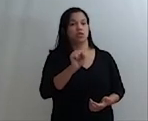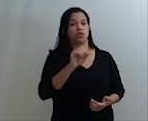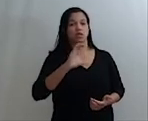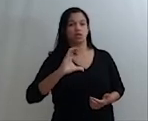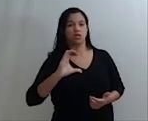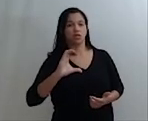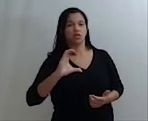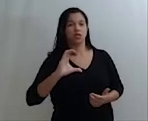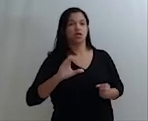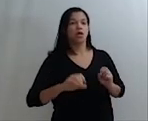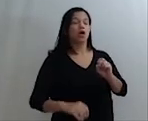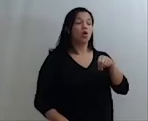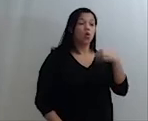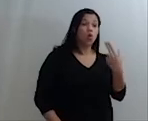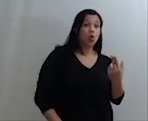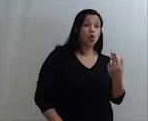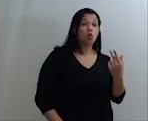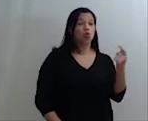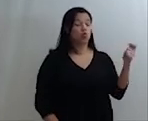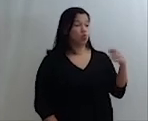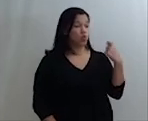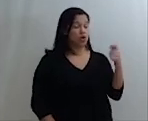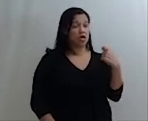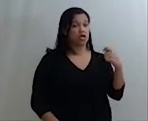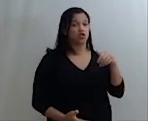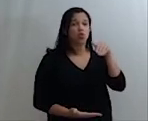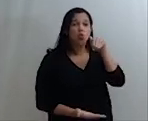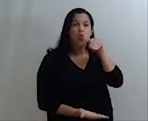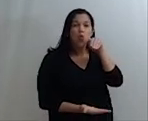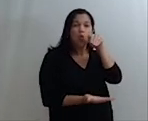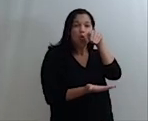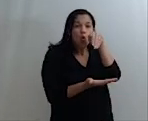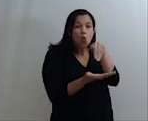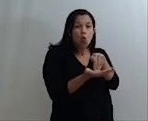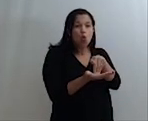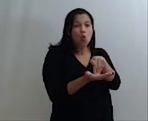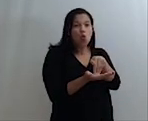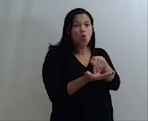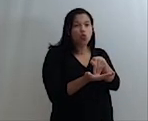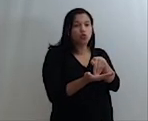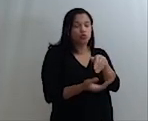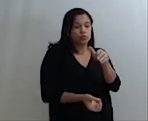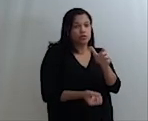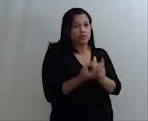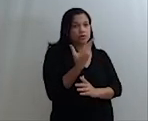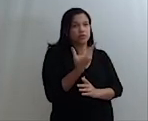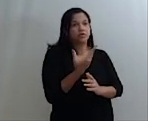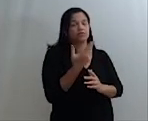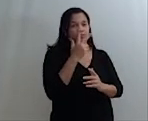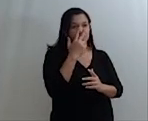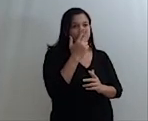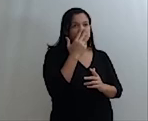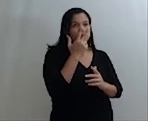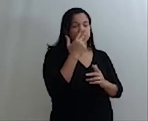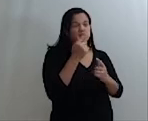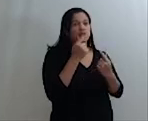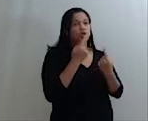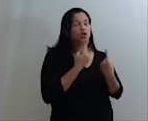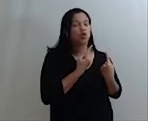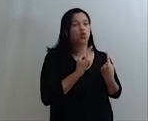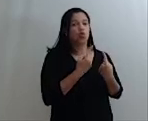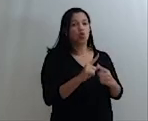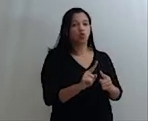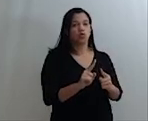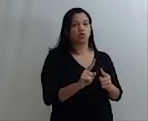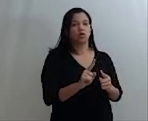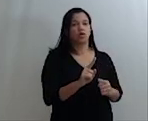última batalha aí da da eh até contra a própria Ordem dos Advogados tá no meu estado